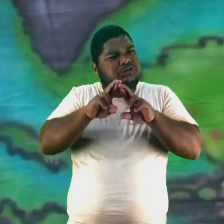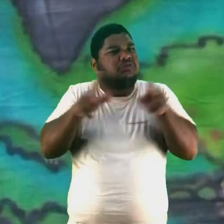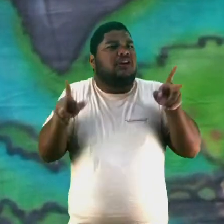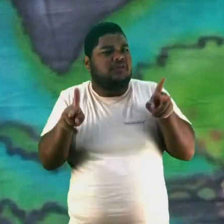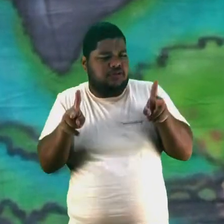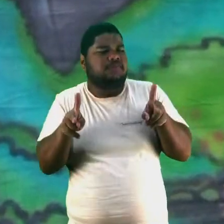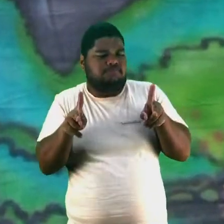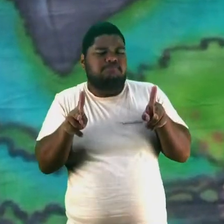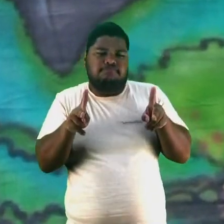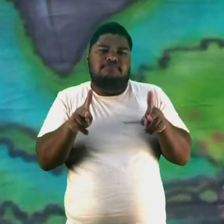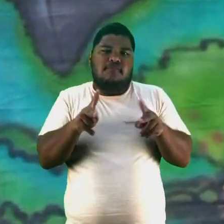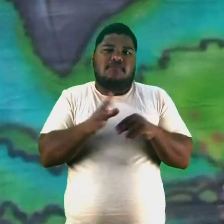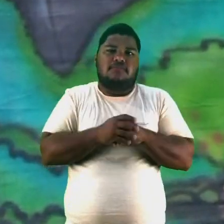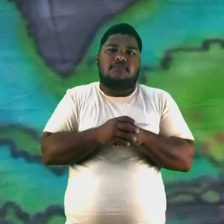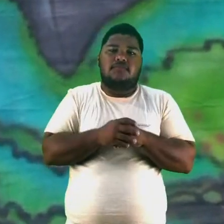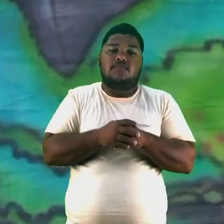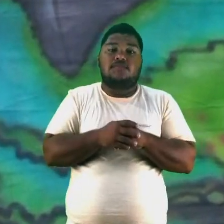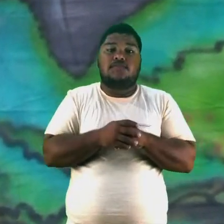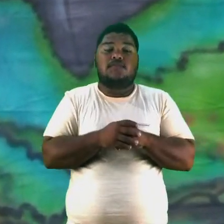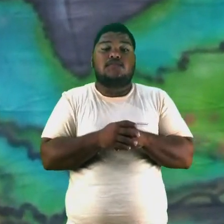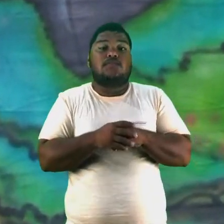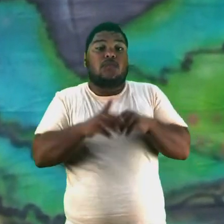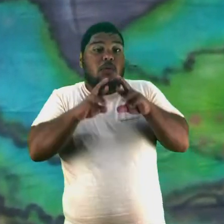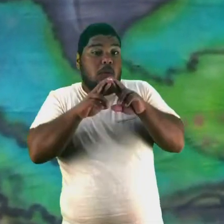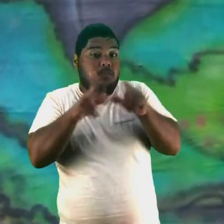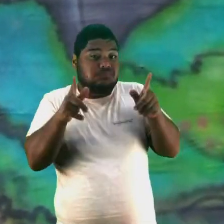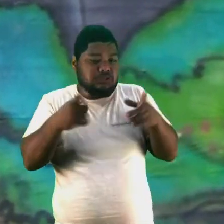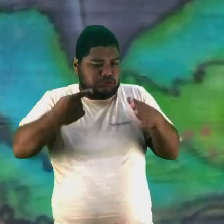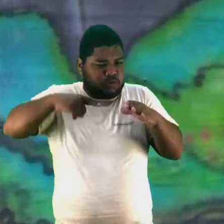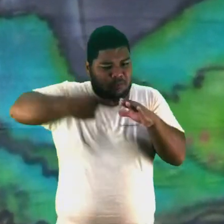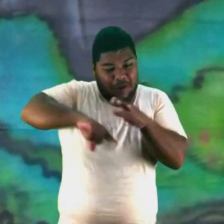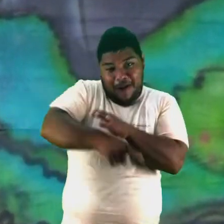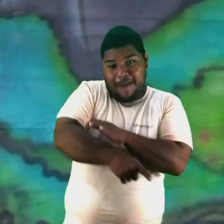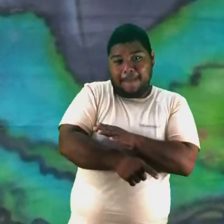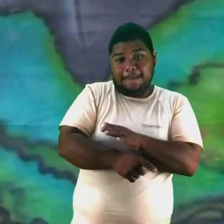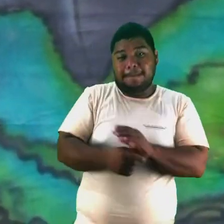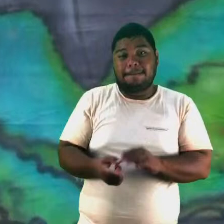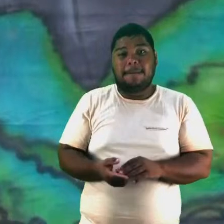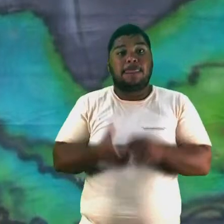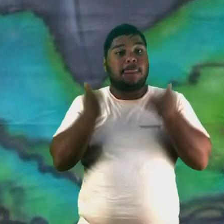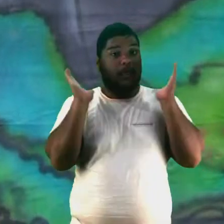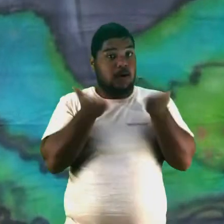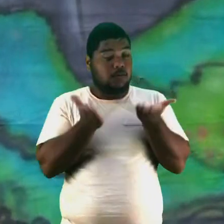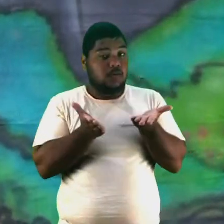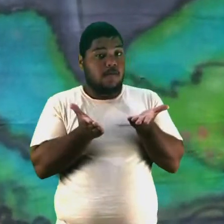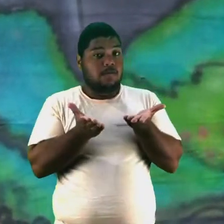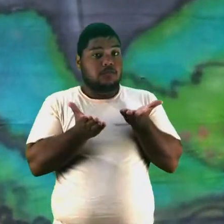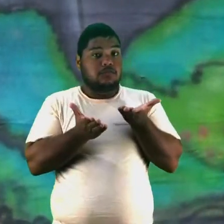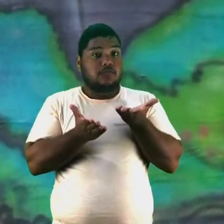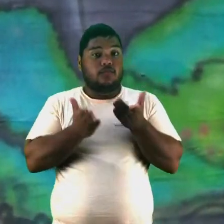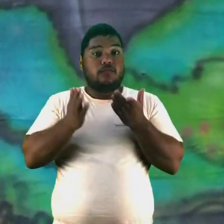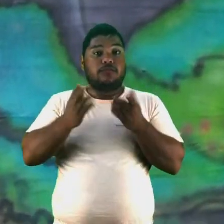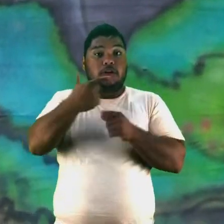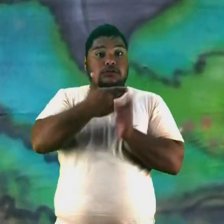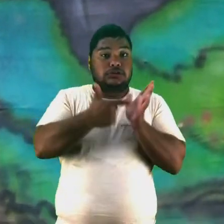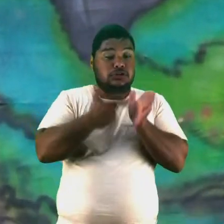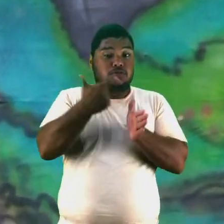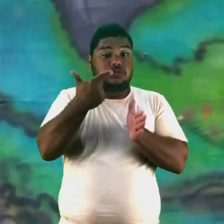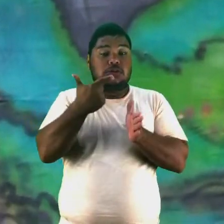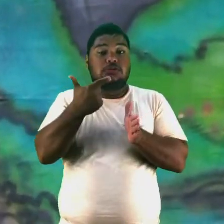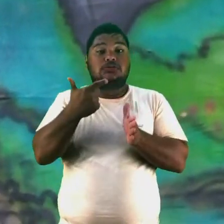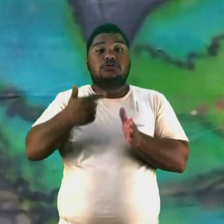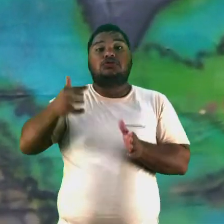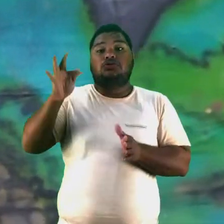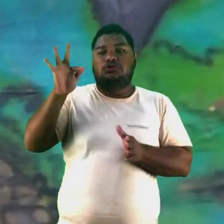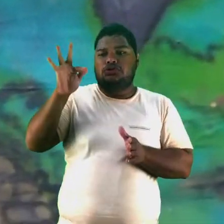mais abrangente, um pouco mais aprofundado. Olhe comigo agora em 2 Timóteo capítulo 3, dos